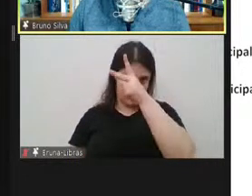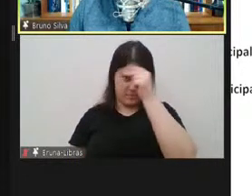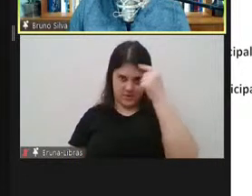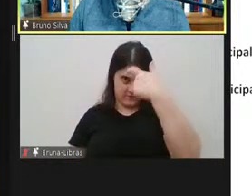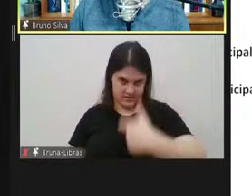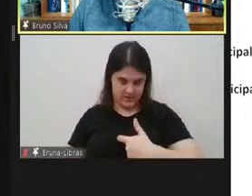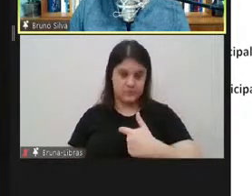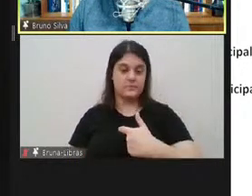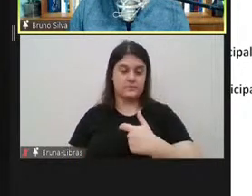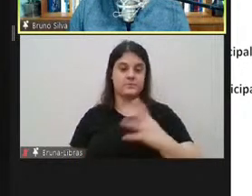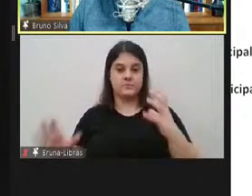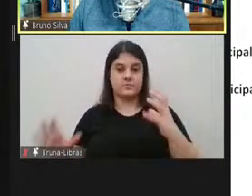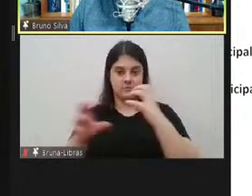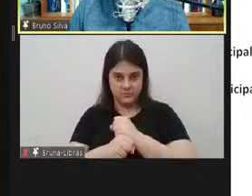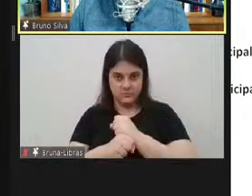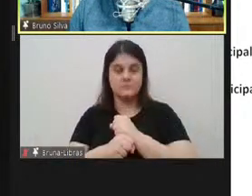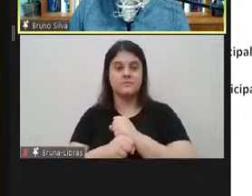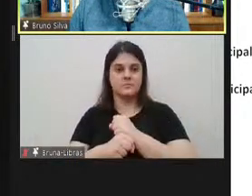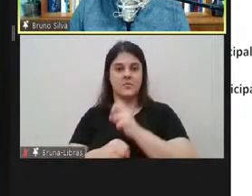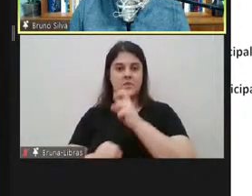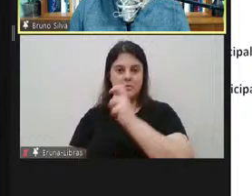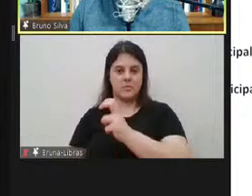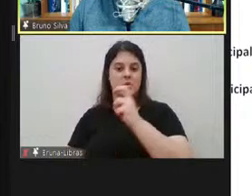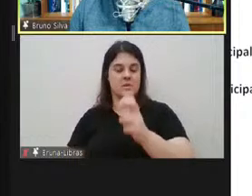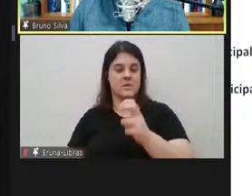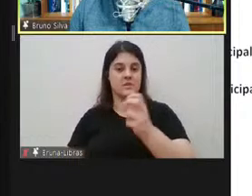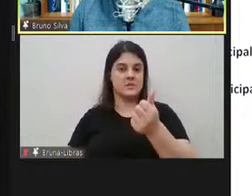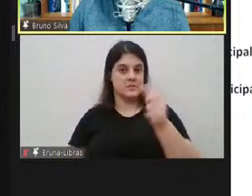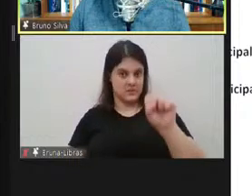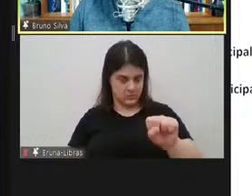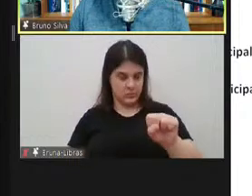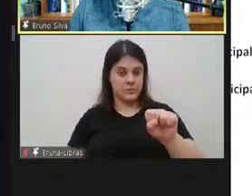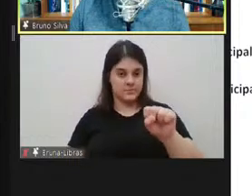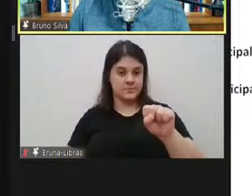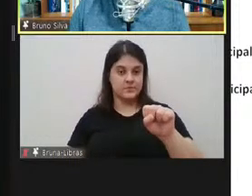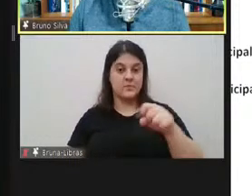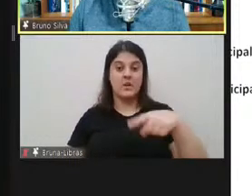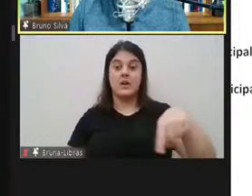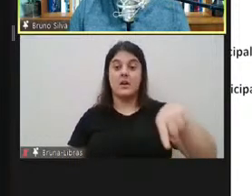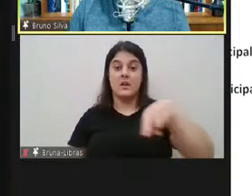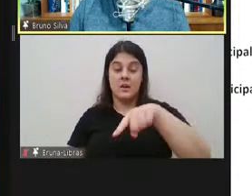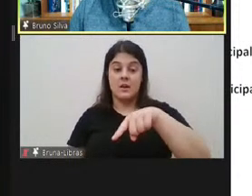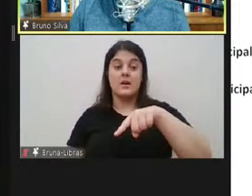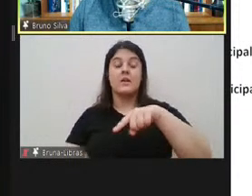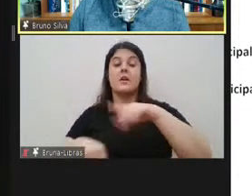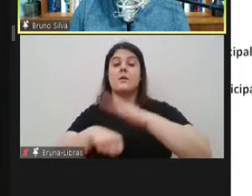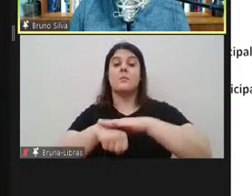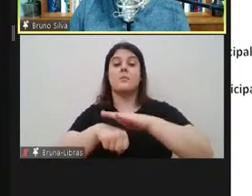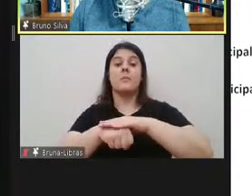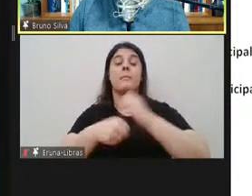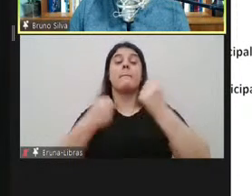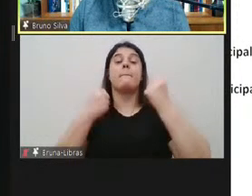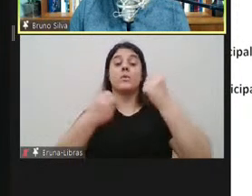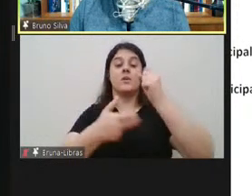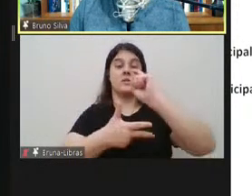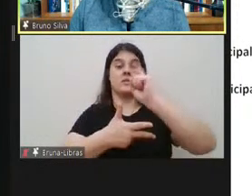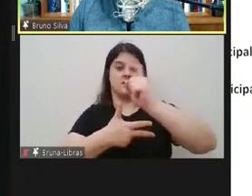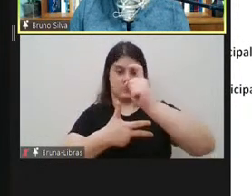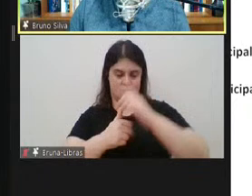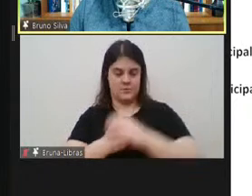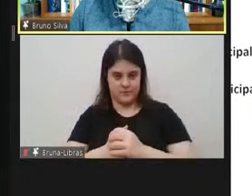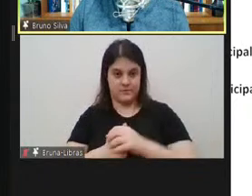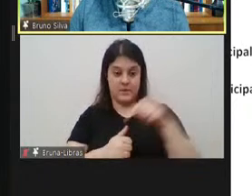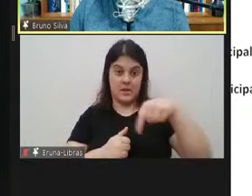todos esses 5.568 vices esses esse é o poder executivo brasileiro